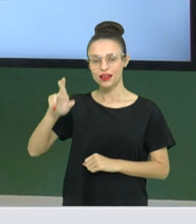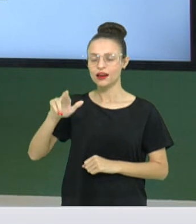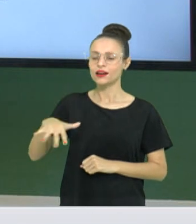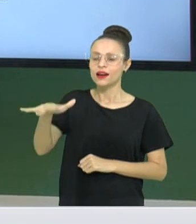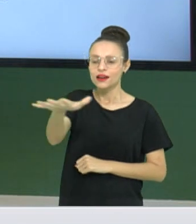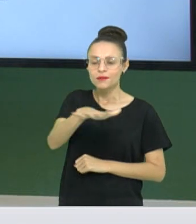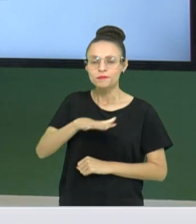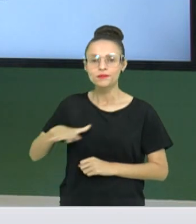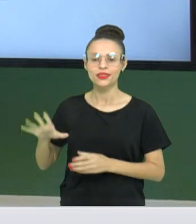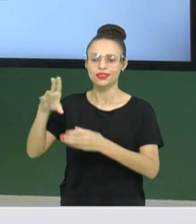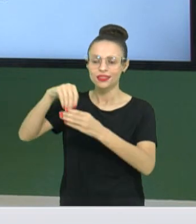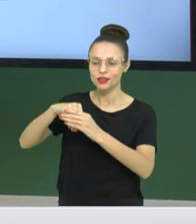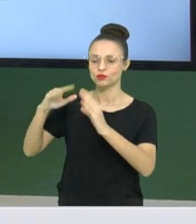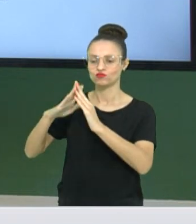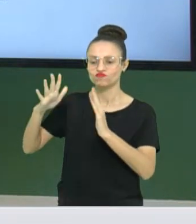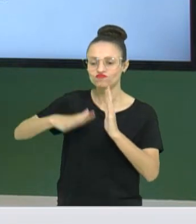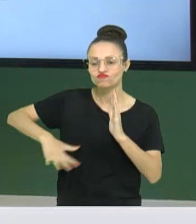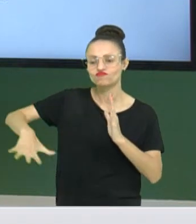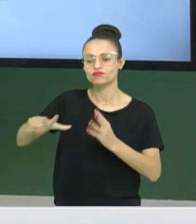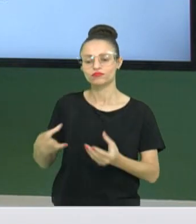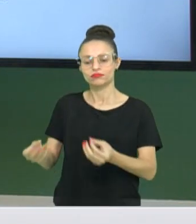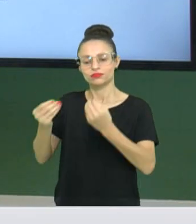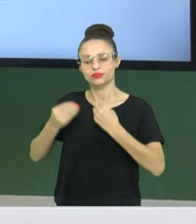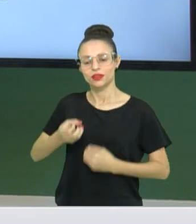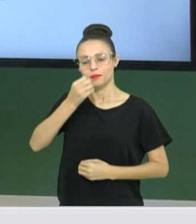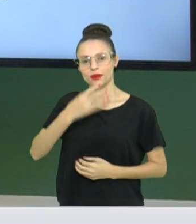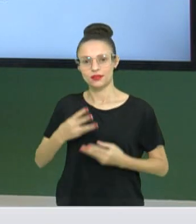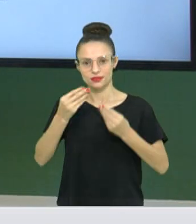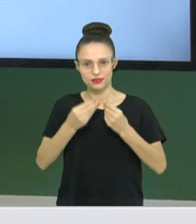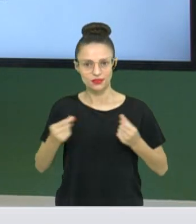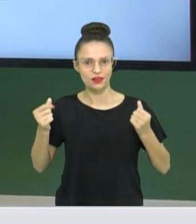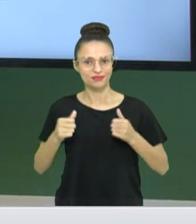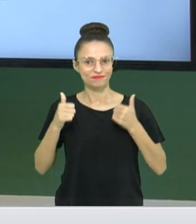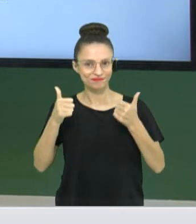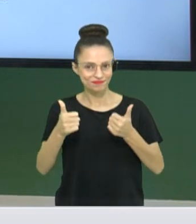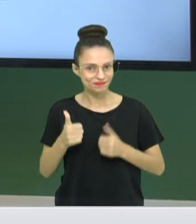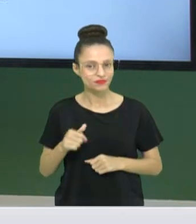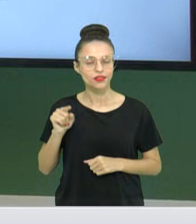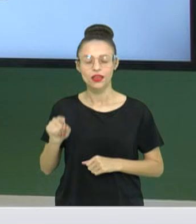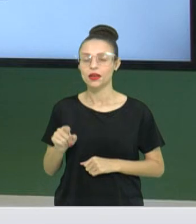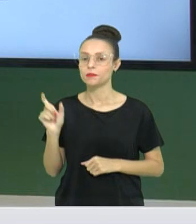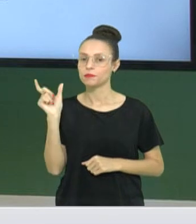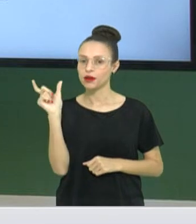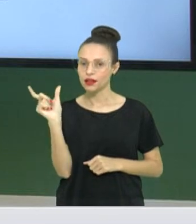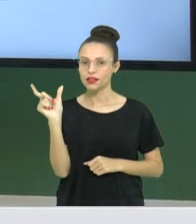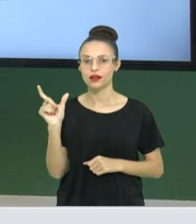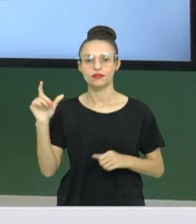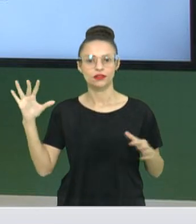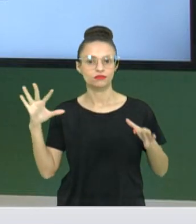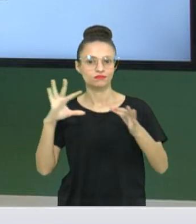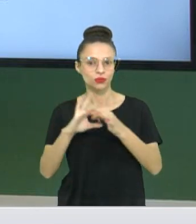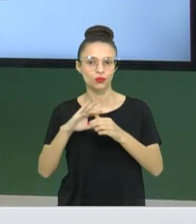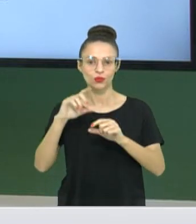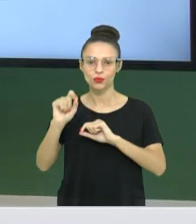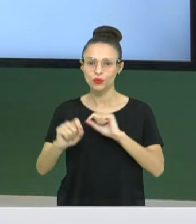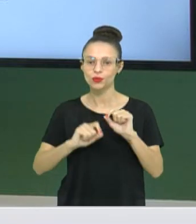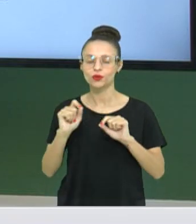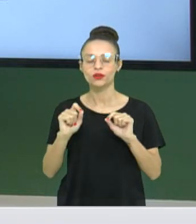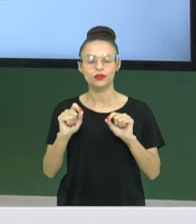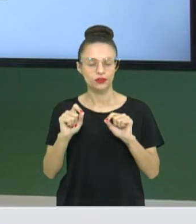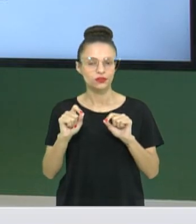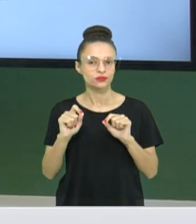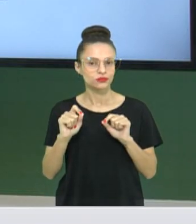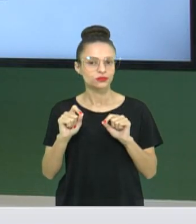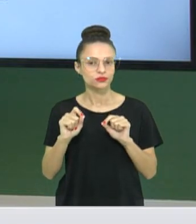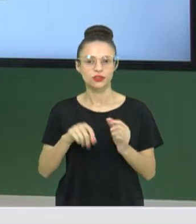aquele ambiente que proporciona bem-estar para as pessoas, tá certo? Vejam que a palavra ela vai adquirindo, né?